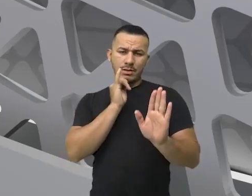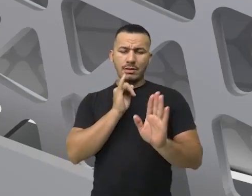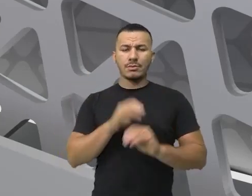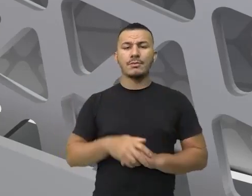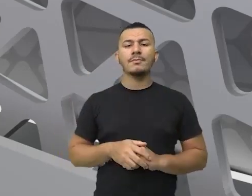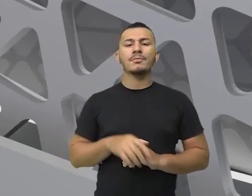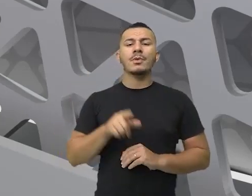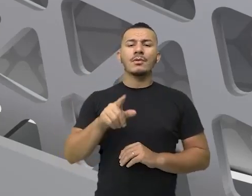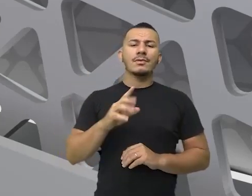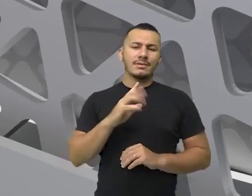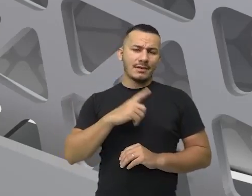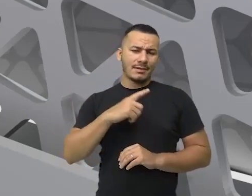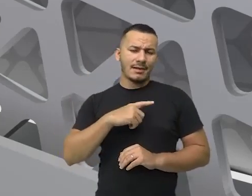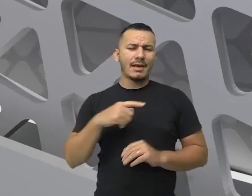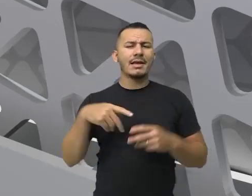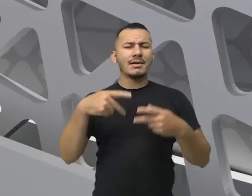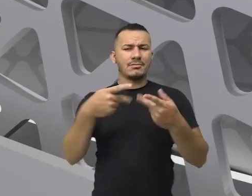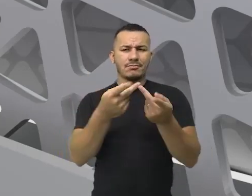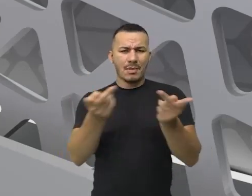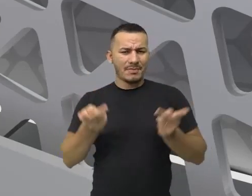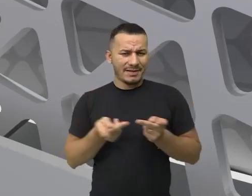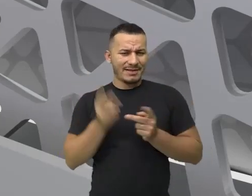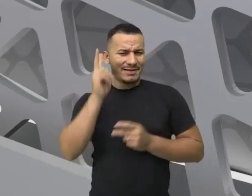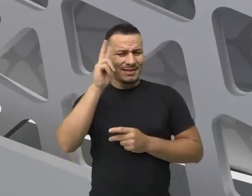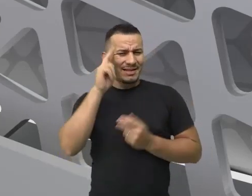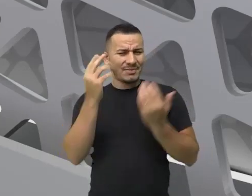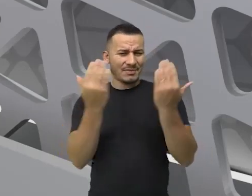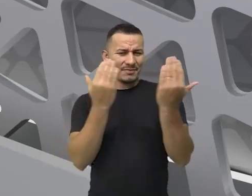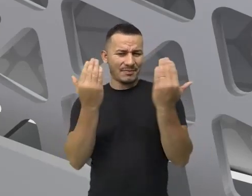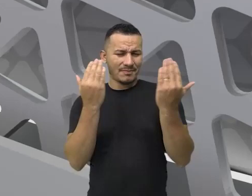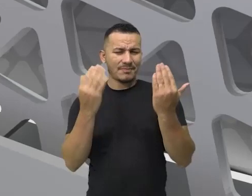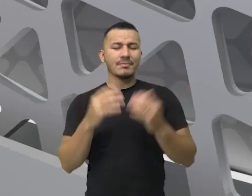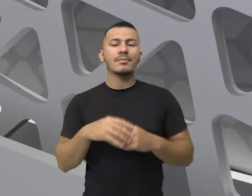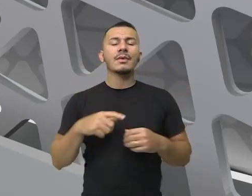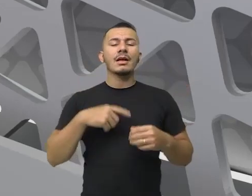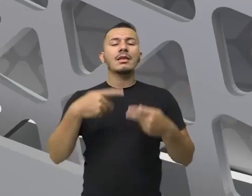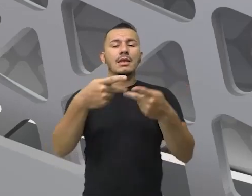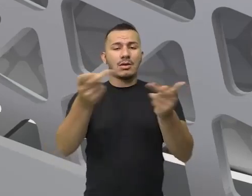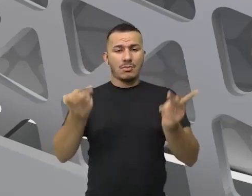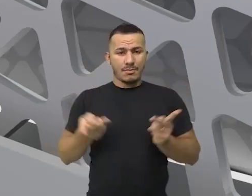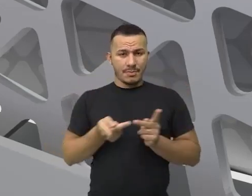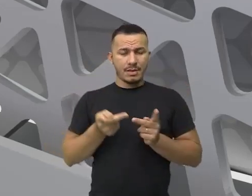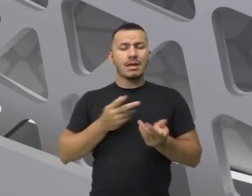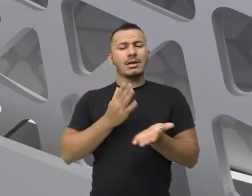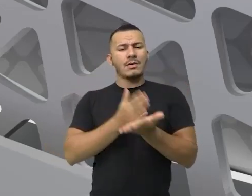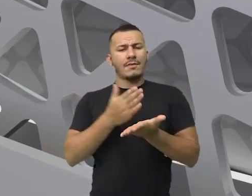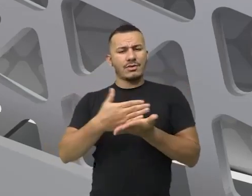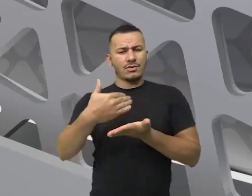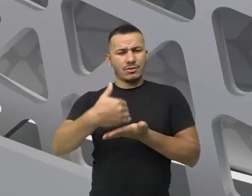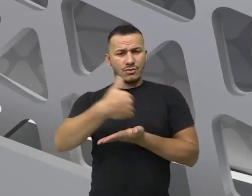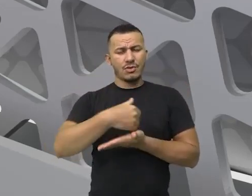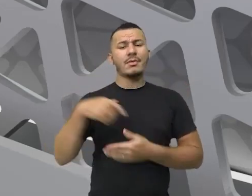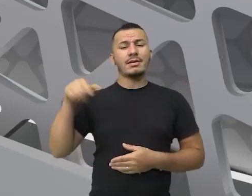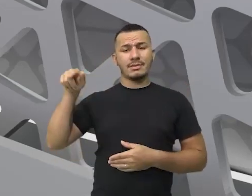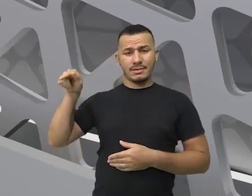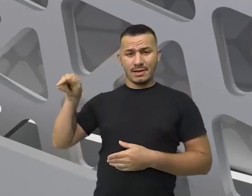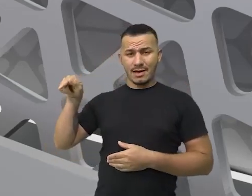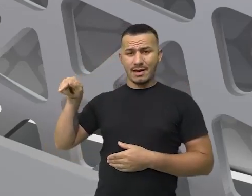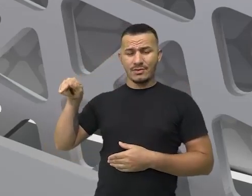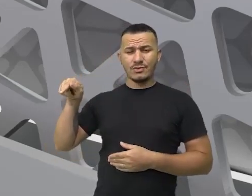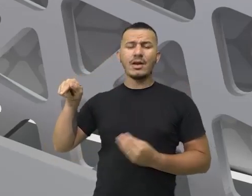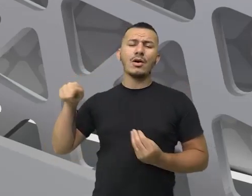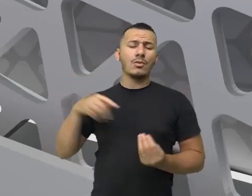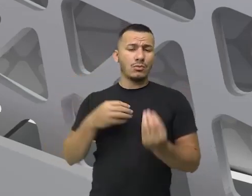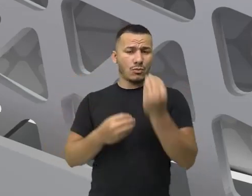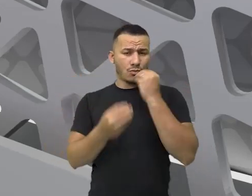temos a nossa velha pizza, que nós utilizamos aí como exemplo para fração, dividimos uma pizza em 7 partes e resolvi